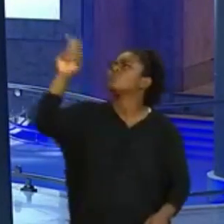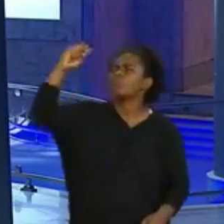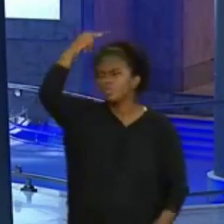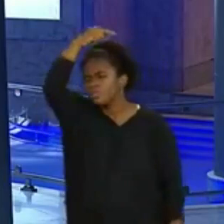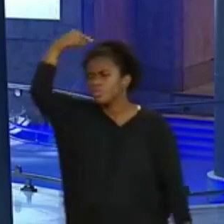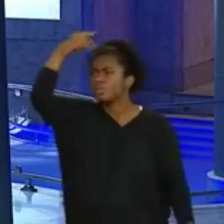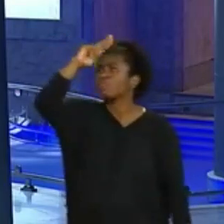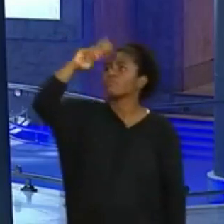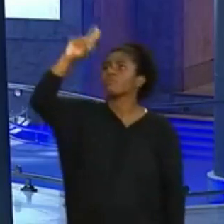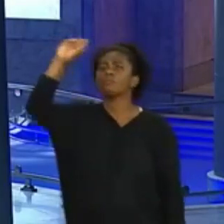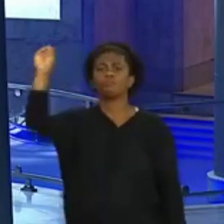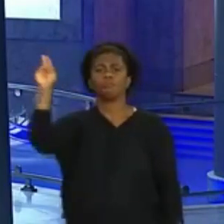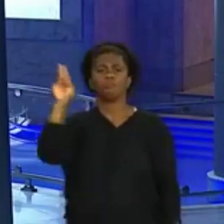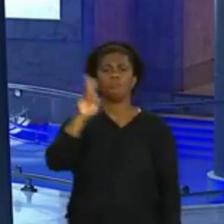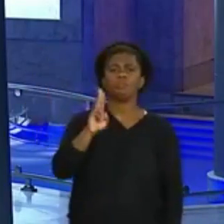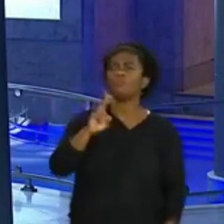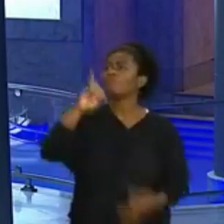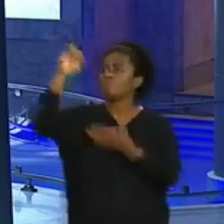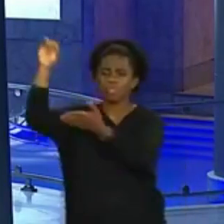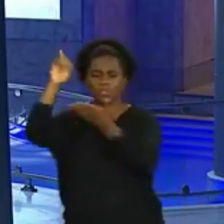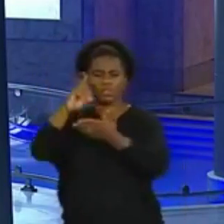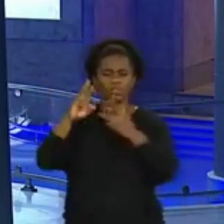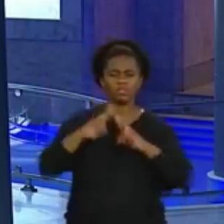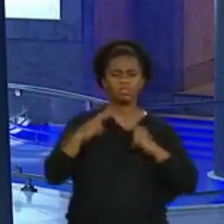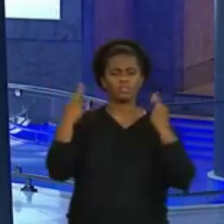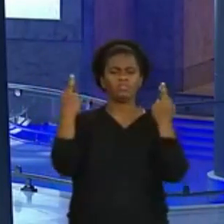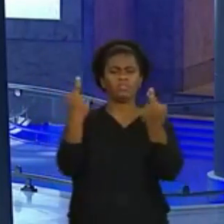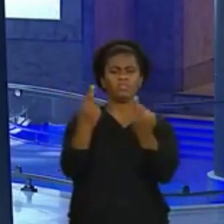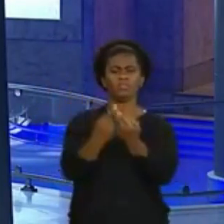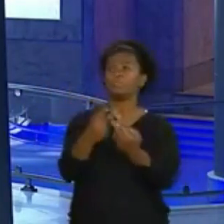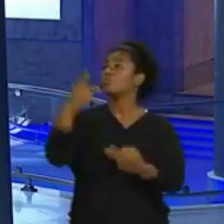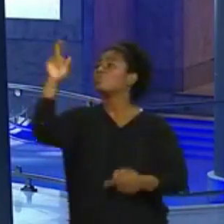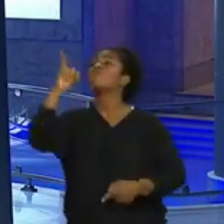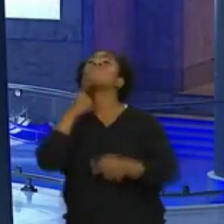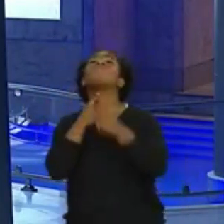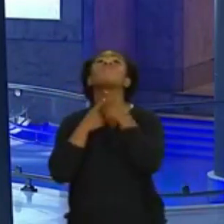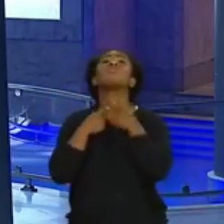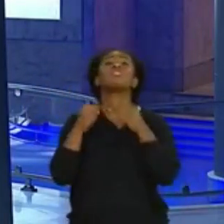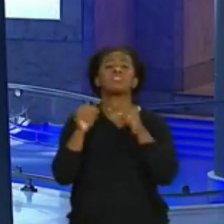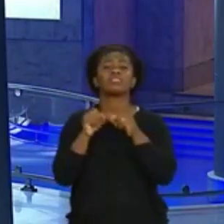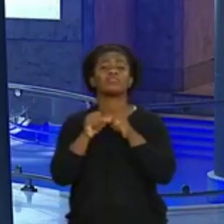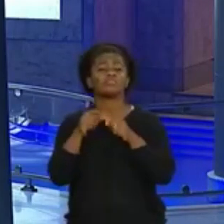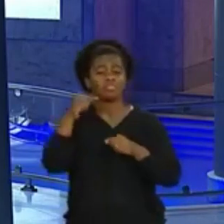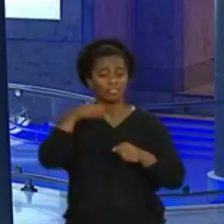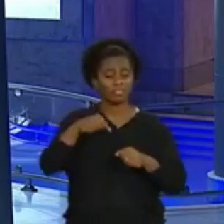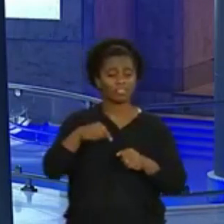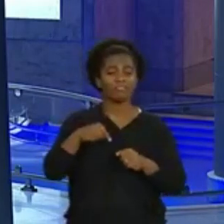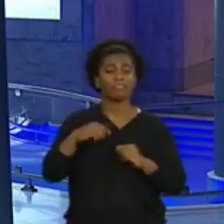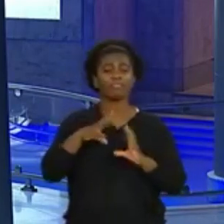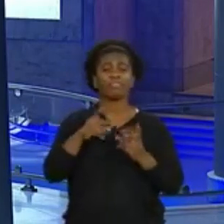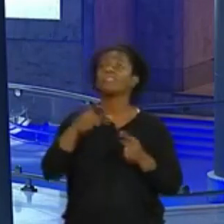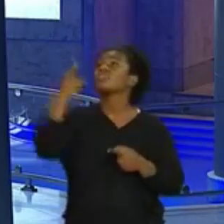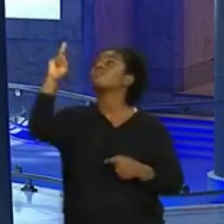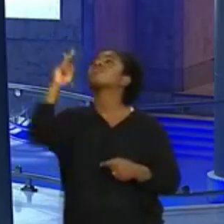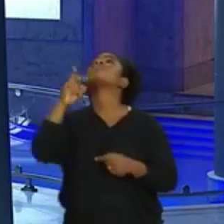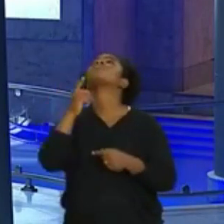santificado seja o teu nome. Venha a nós o teu reino, seja feita a tua vontade, o